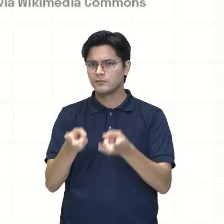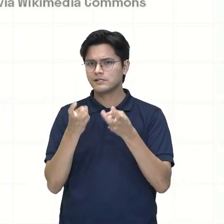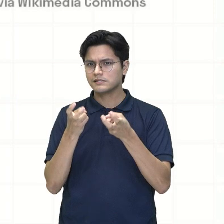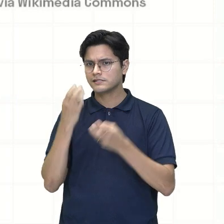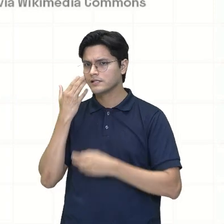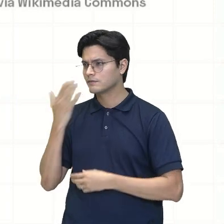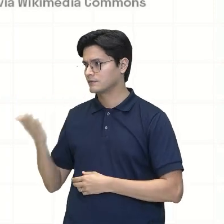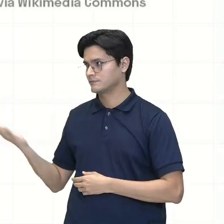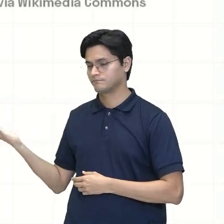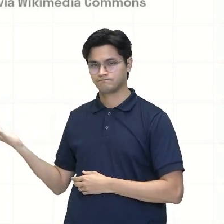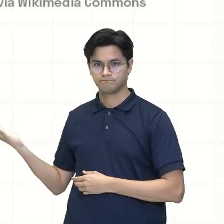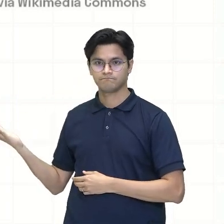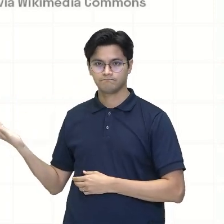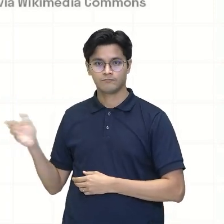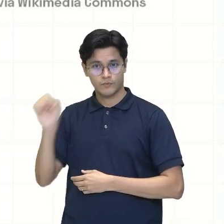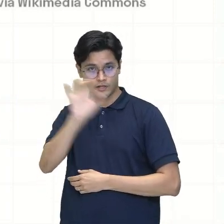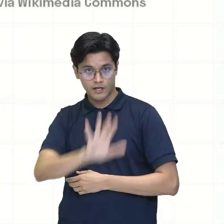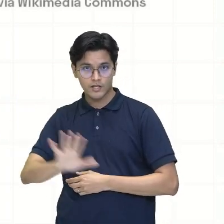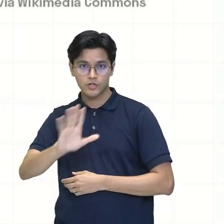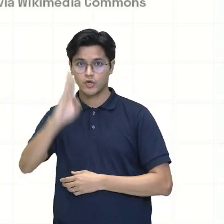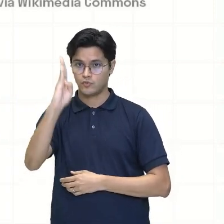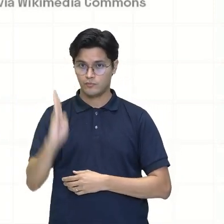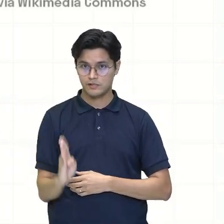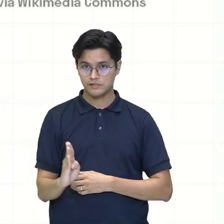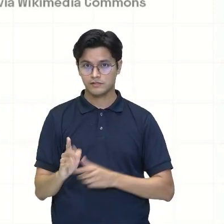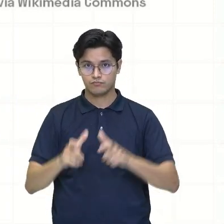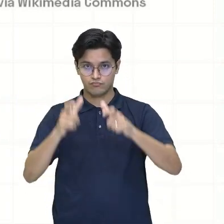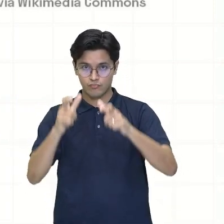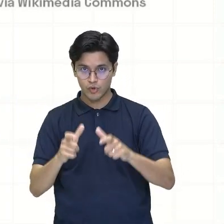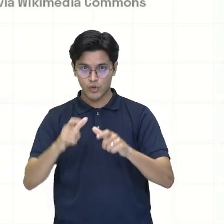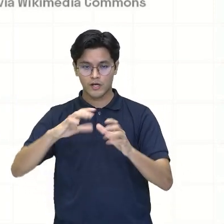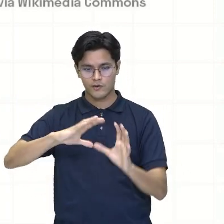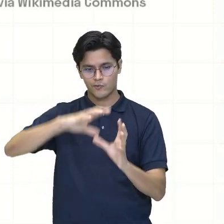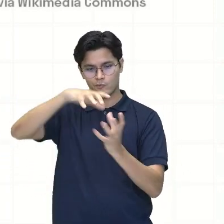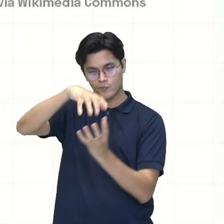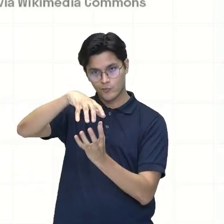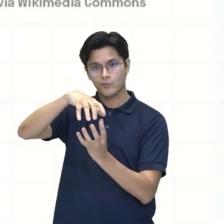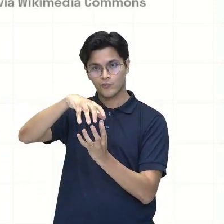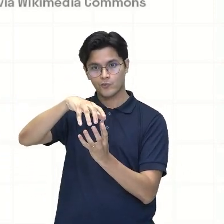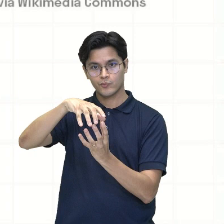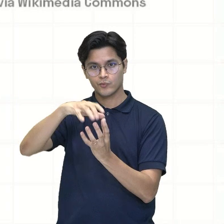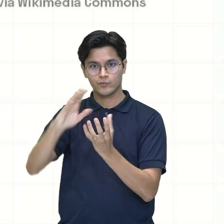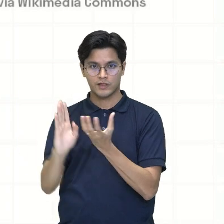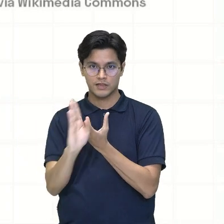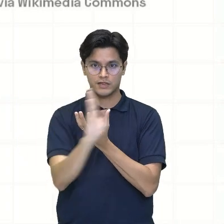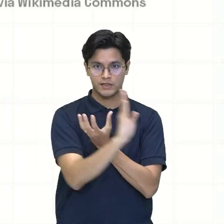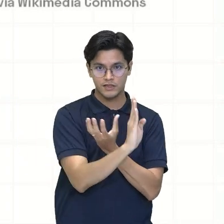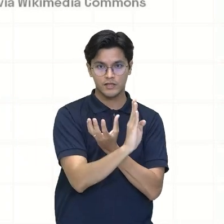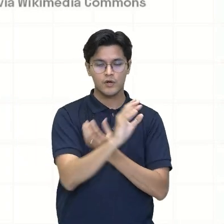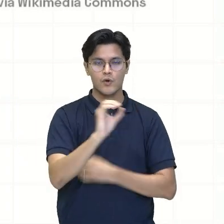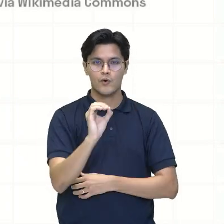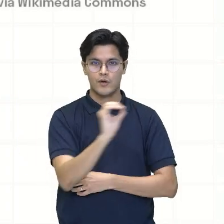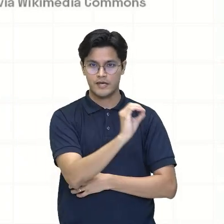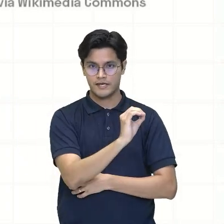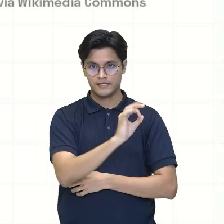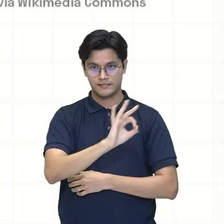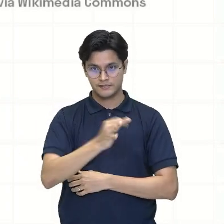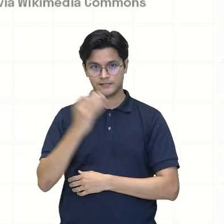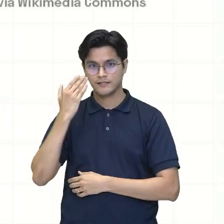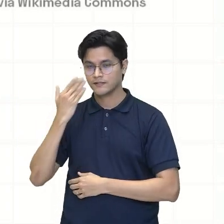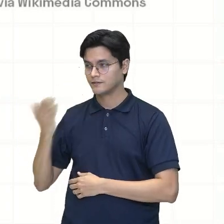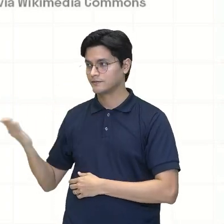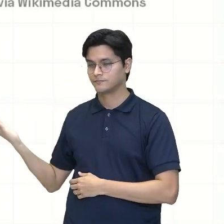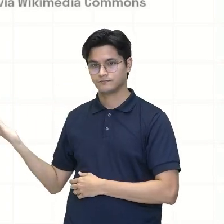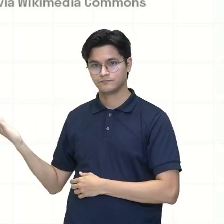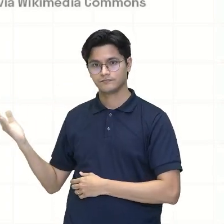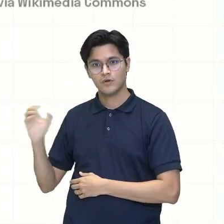está localizado no hemisfério, totalmente no hemisfério oeste, né? Ele está a oeste ou